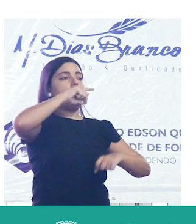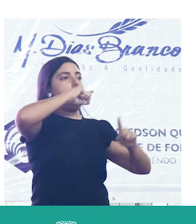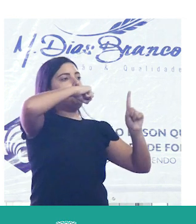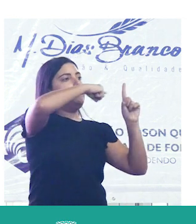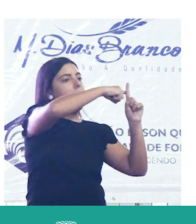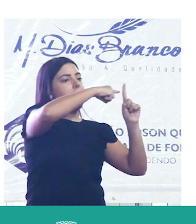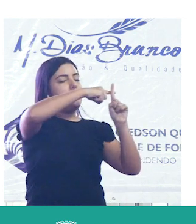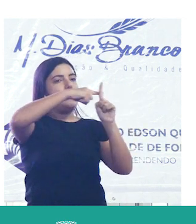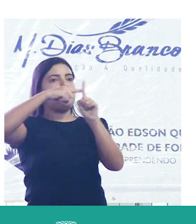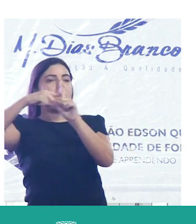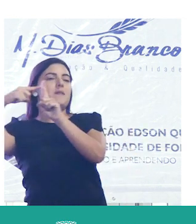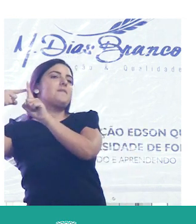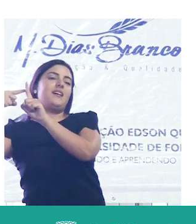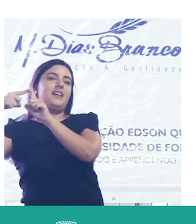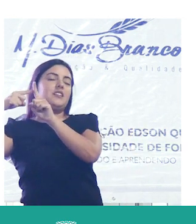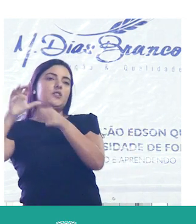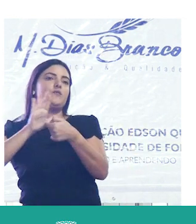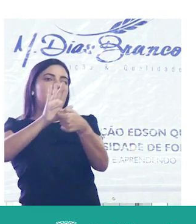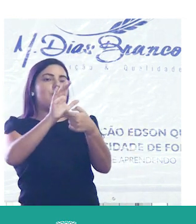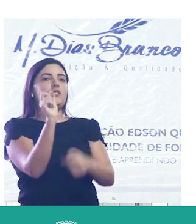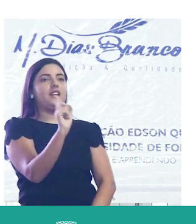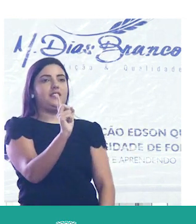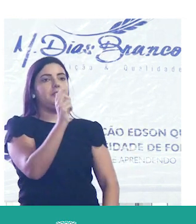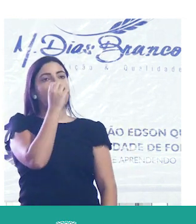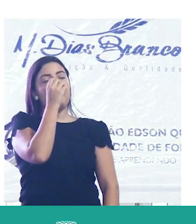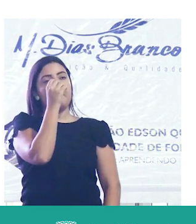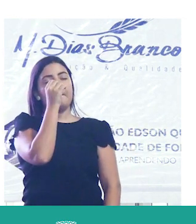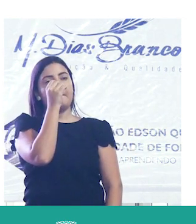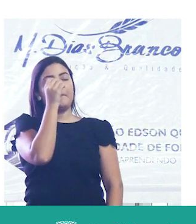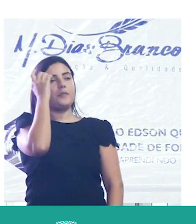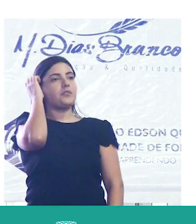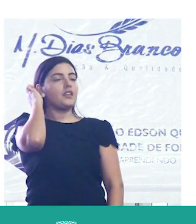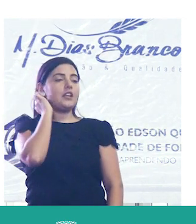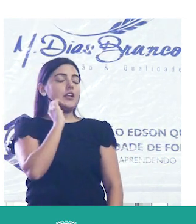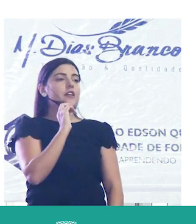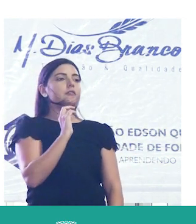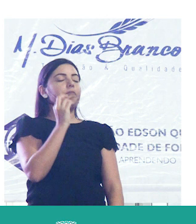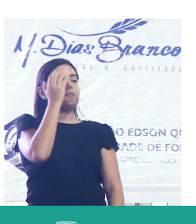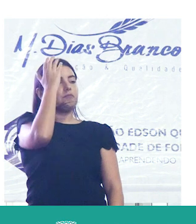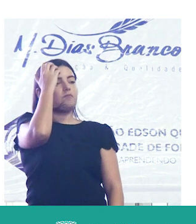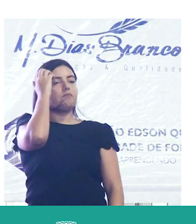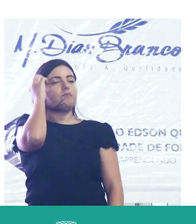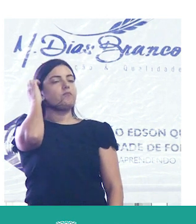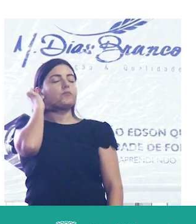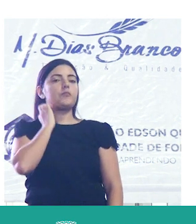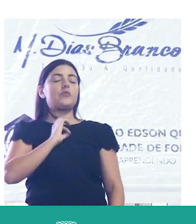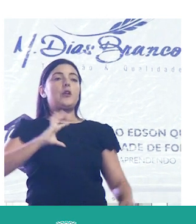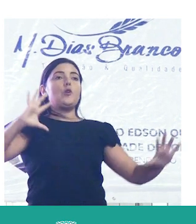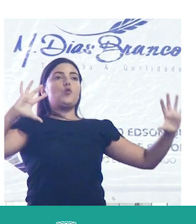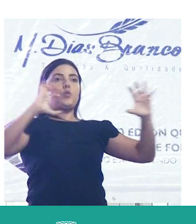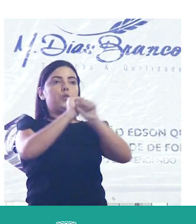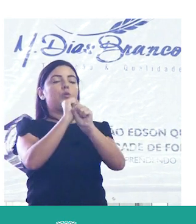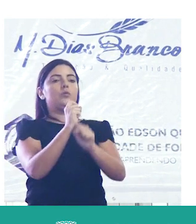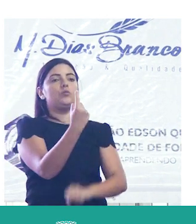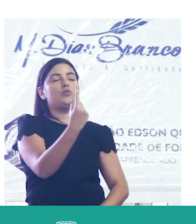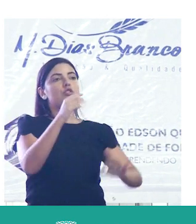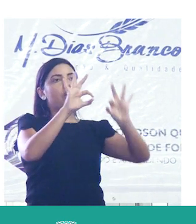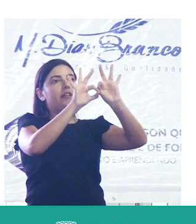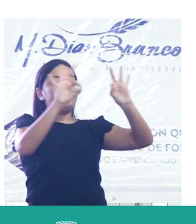equações, essa substância não aparecerá. Aí ao invés de ter 2 equações, eu passo a ter apenas